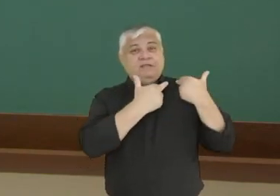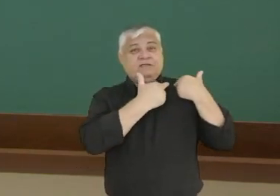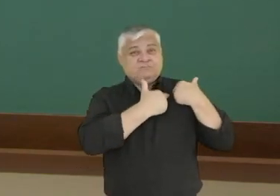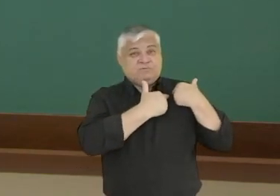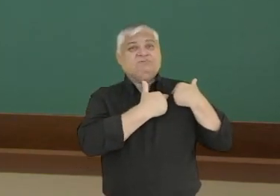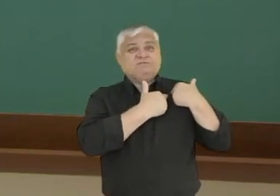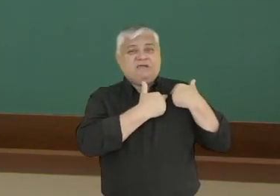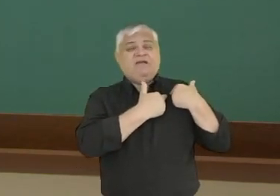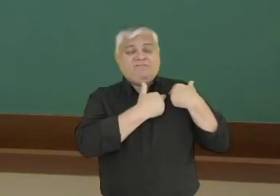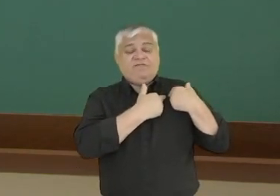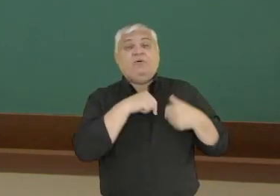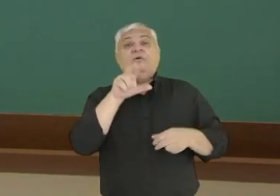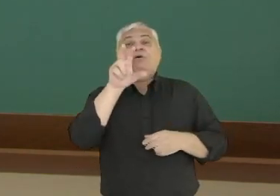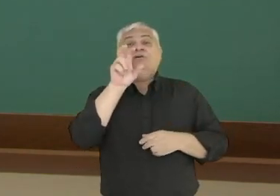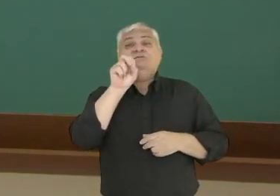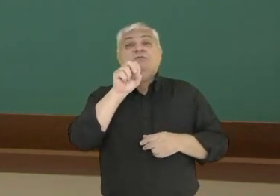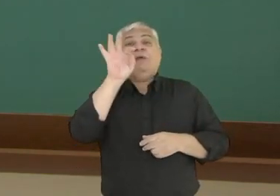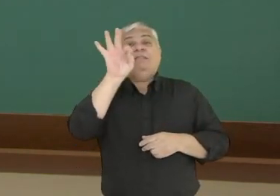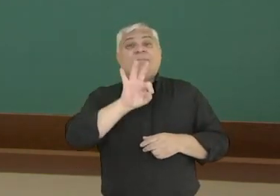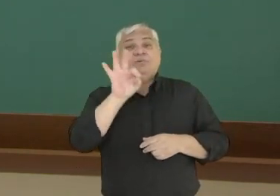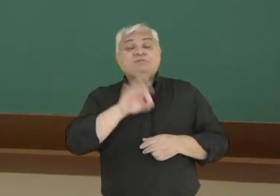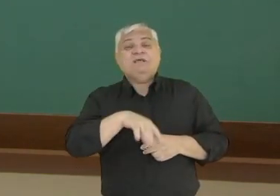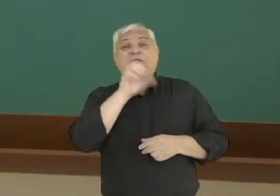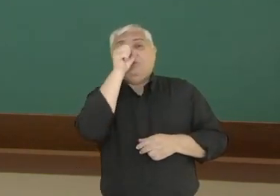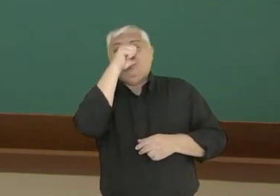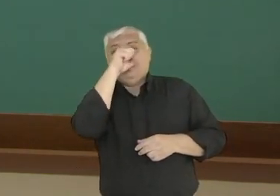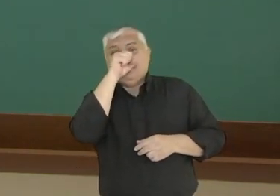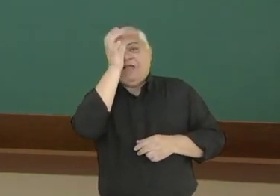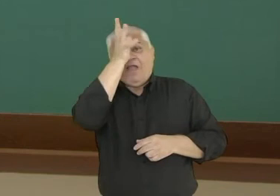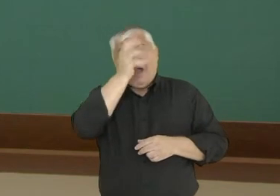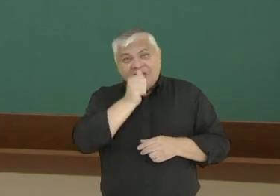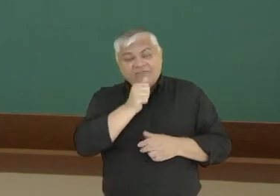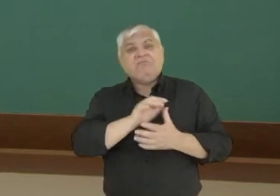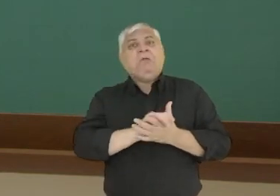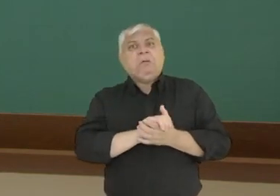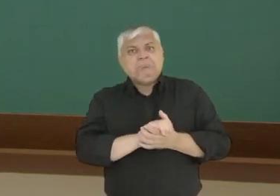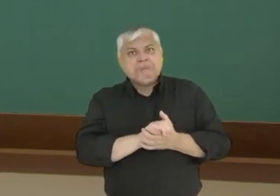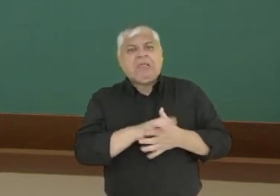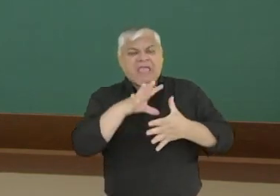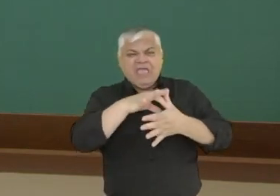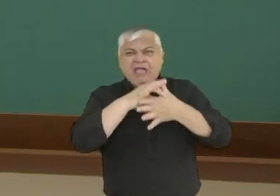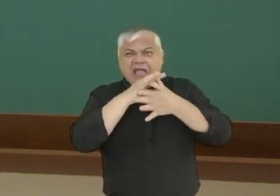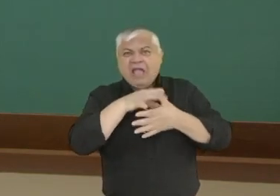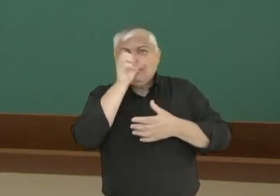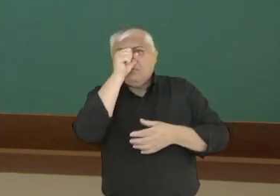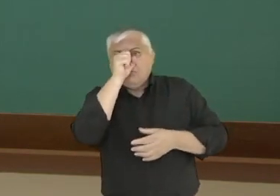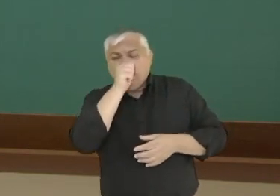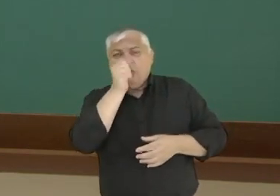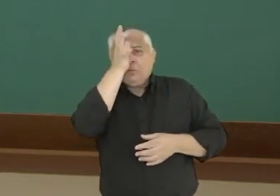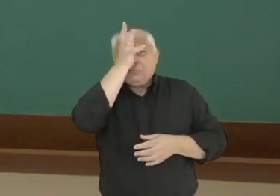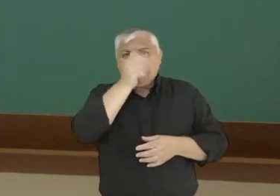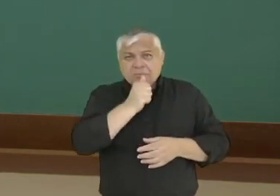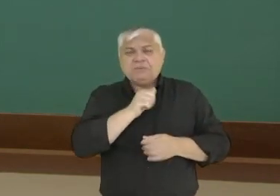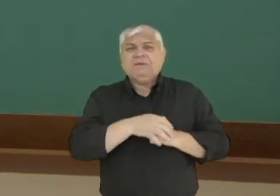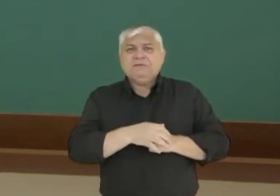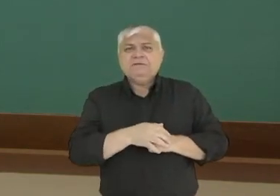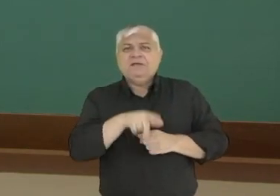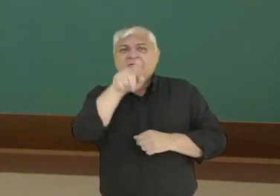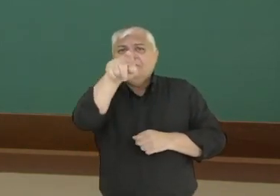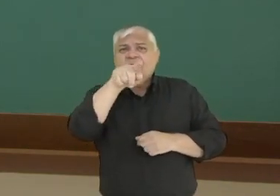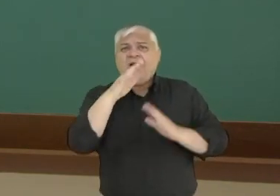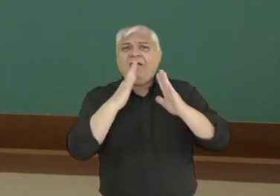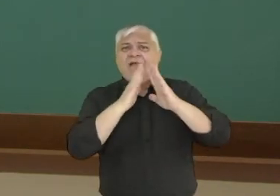metade da produção Nacional de suínos e aves eu vejo a produção de carne aquilo que vai para missa das